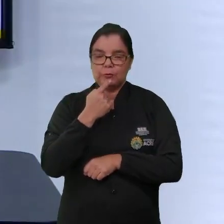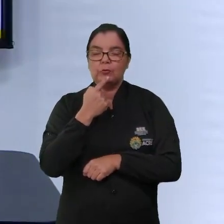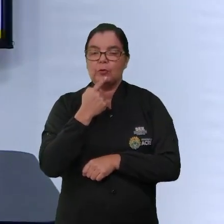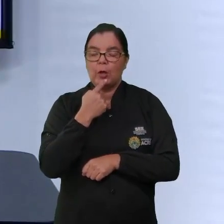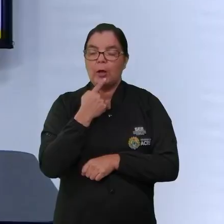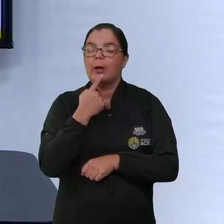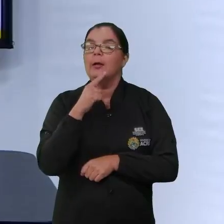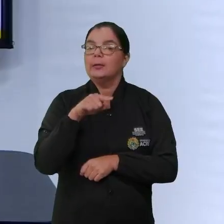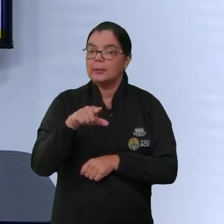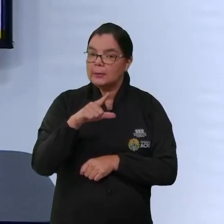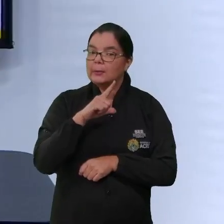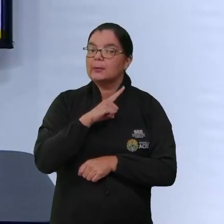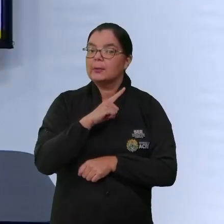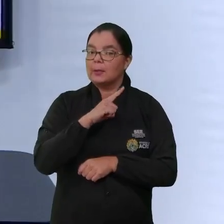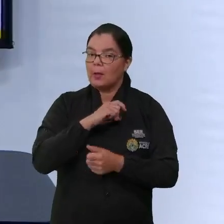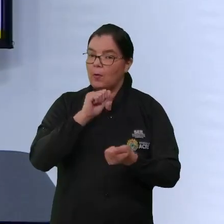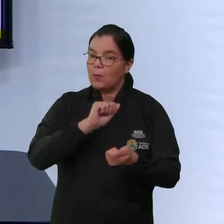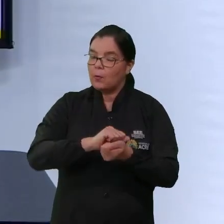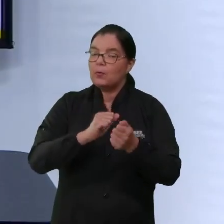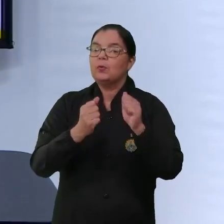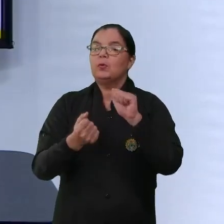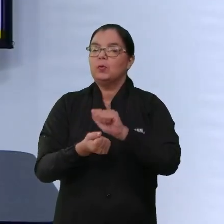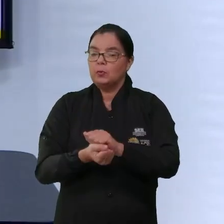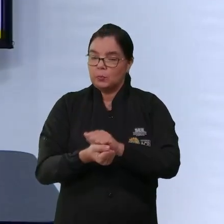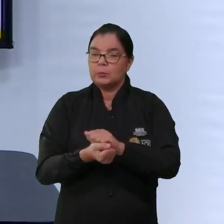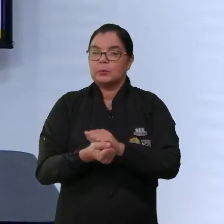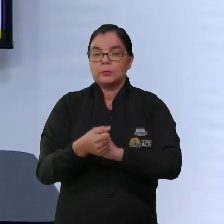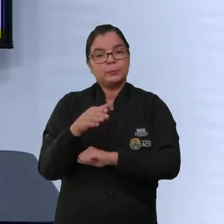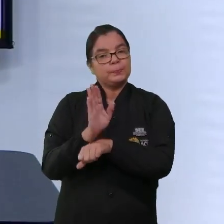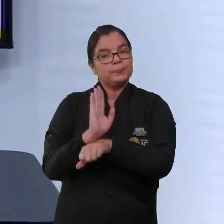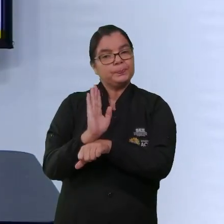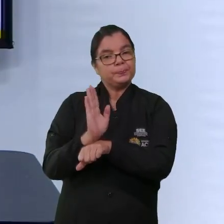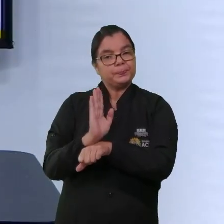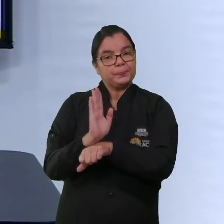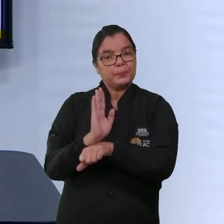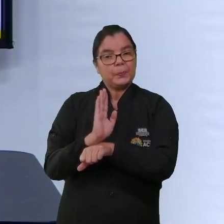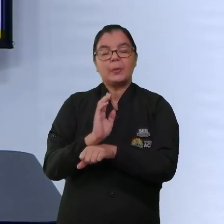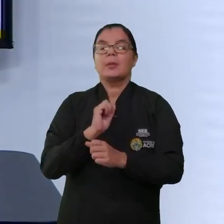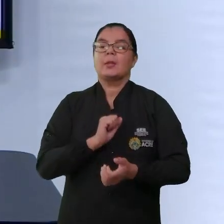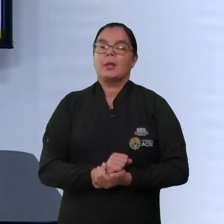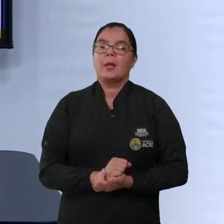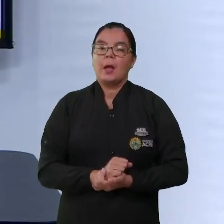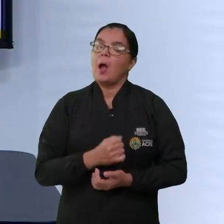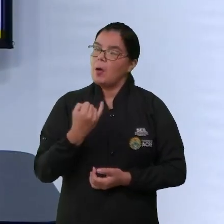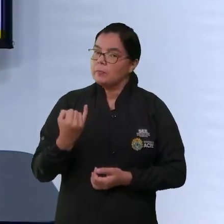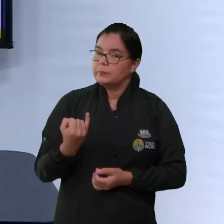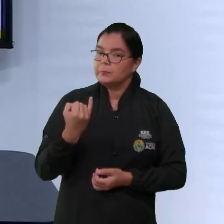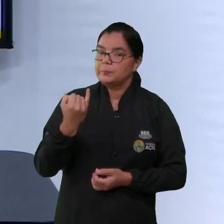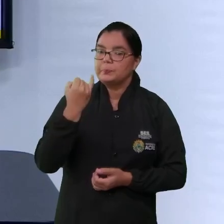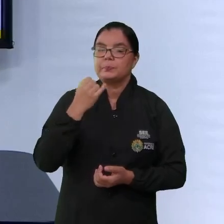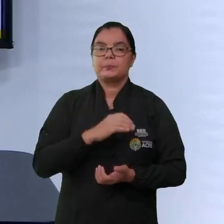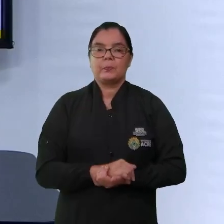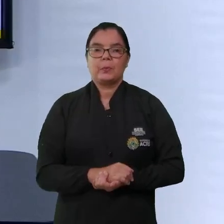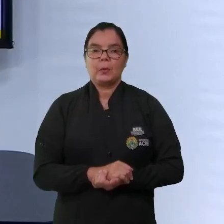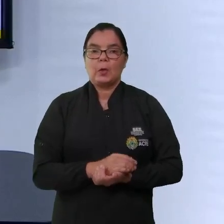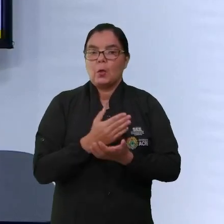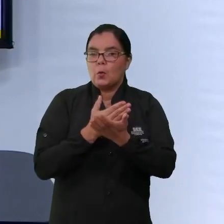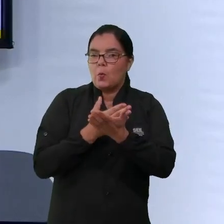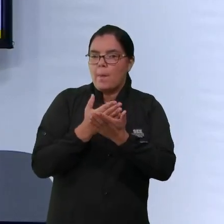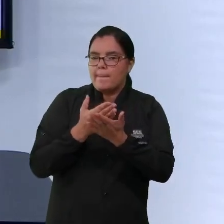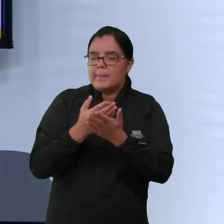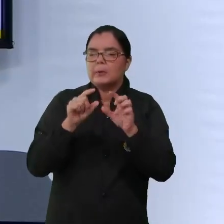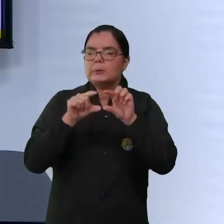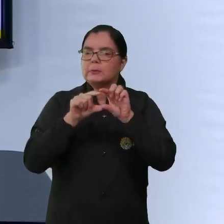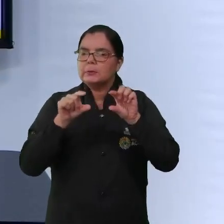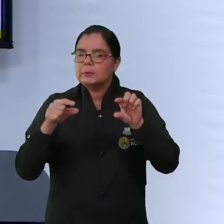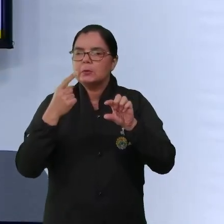e não verbal, tem uma adaptação dessa obra para o cinema, levando em consideração a importância dela. Lá no início desse trecho,